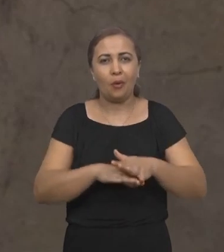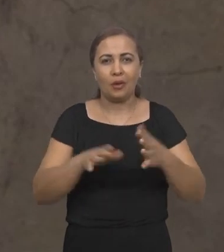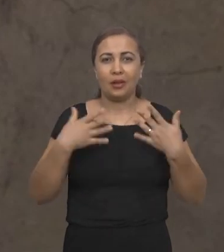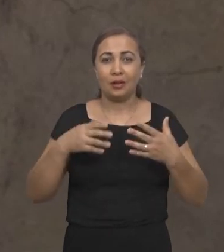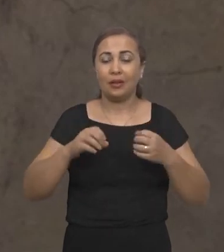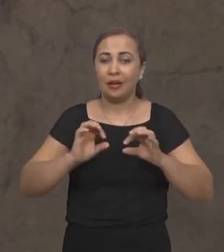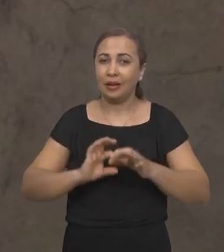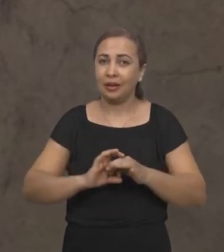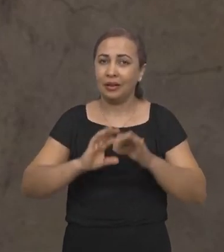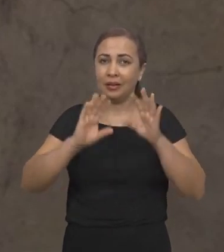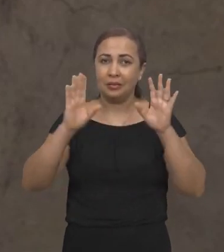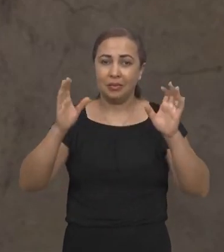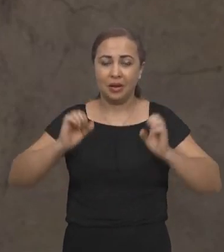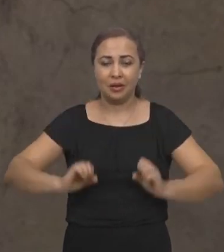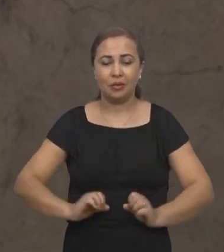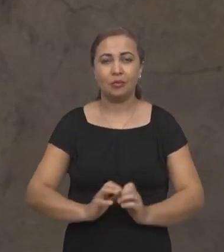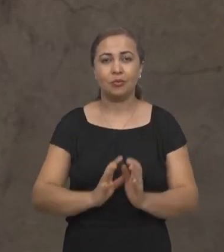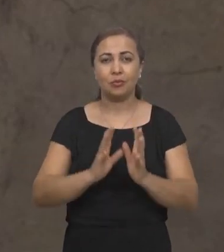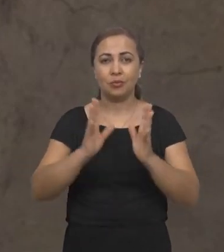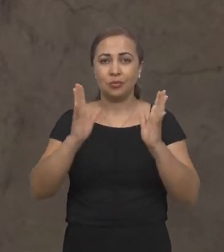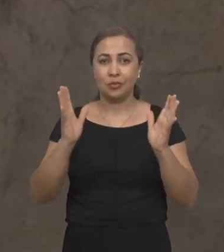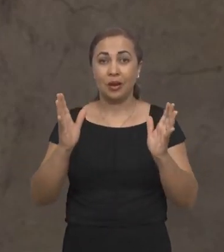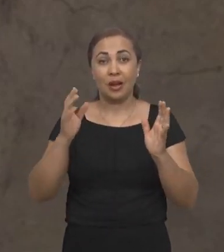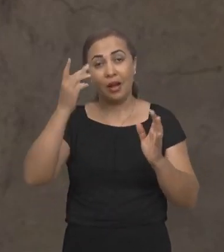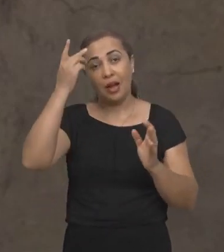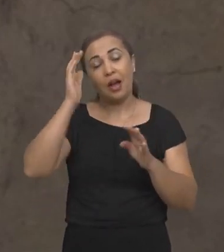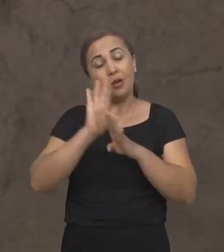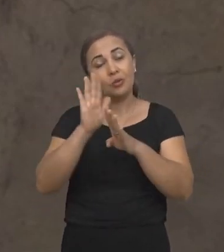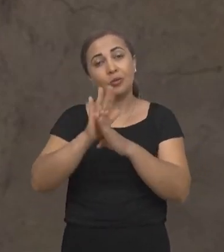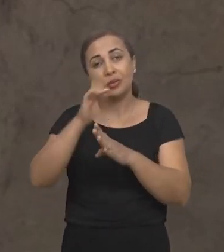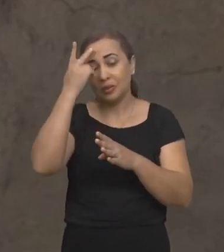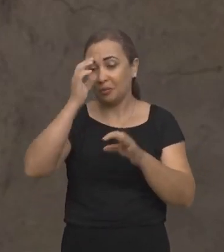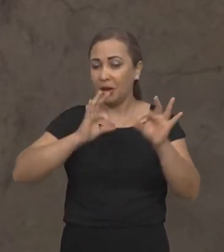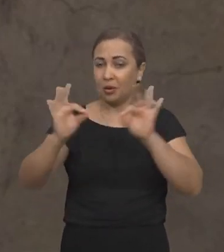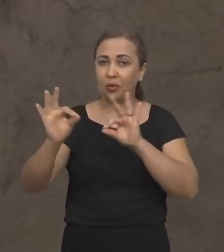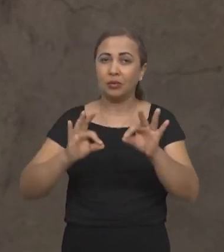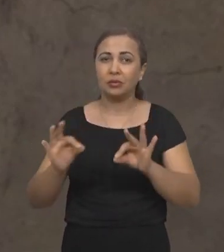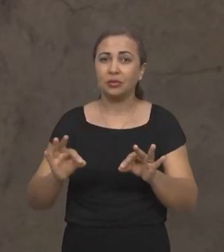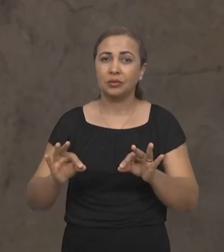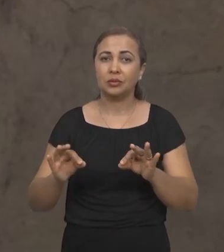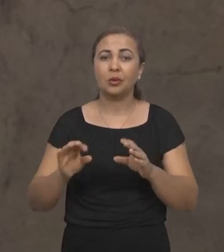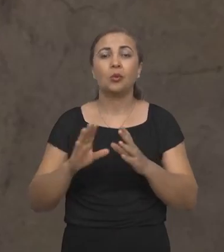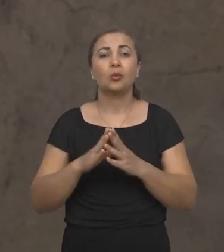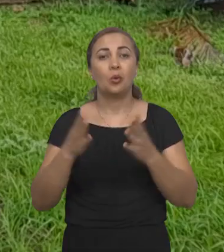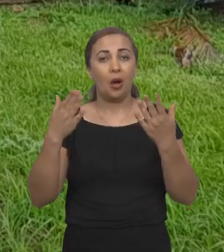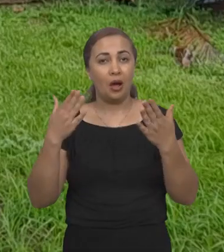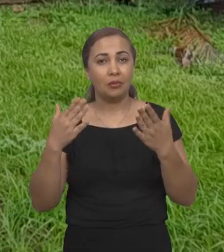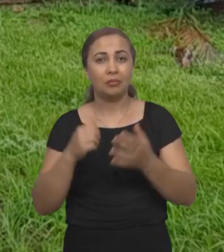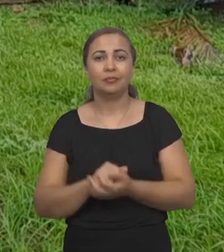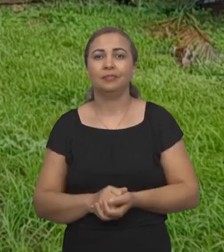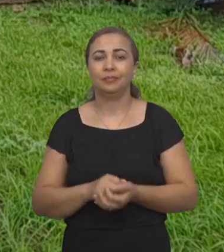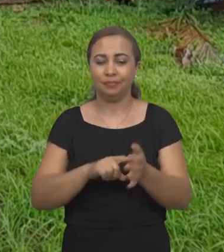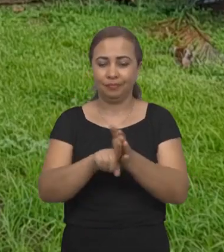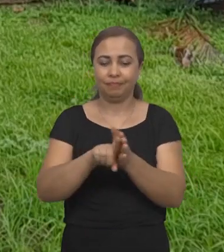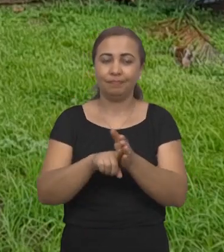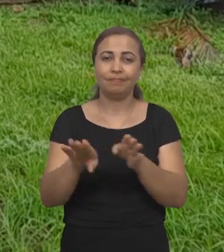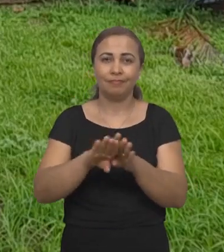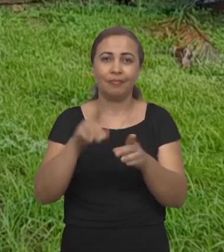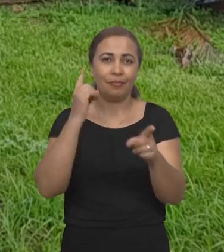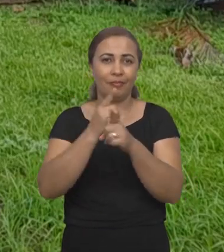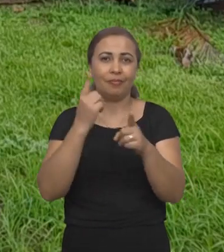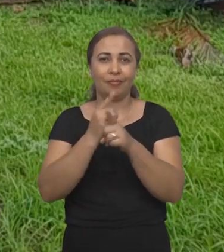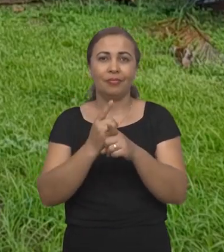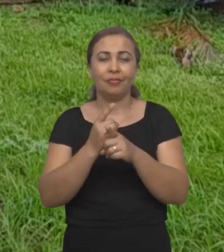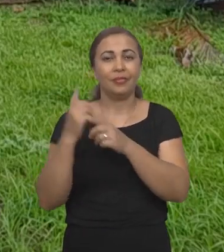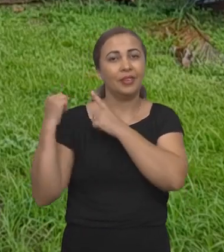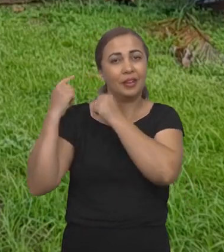calor e libera gradativamente para o interior dos ambientes, contribuindo para a moderação do microclima. A pesquisa constatou ainda que